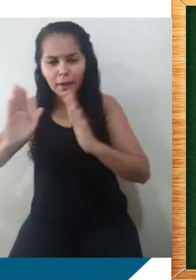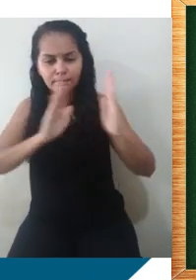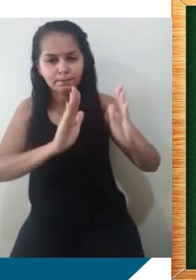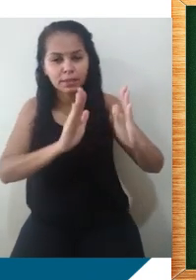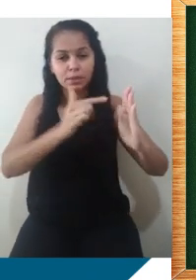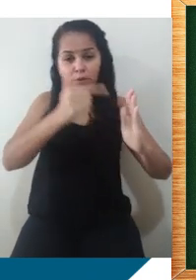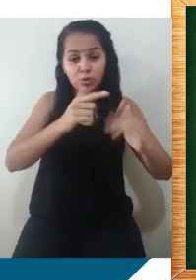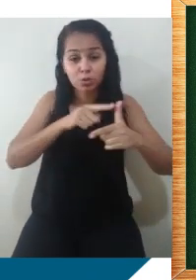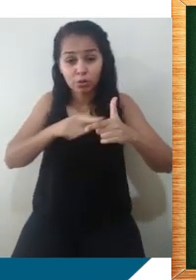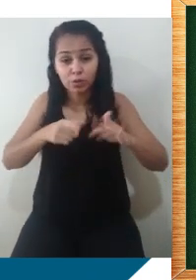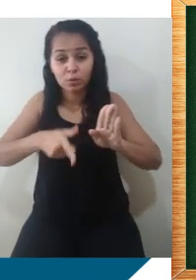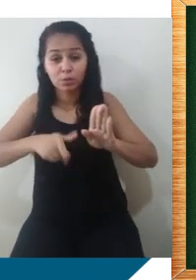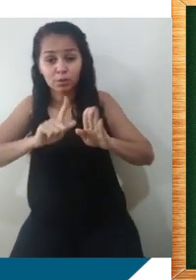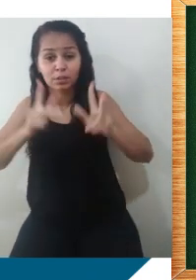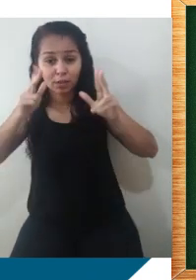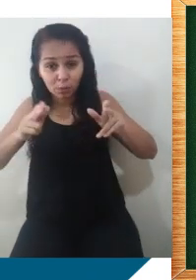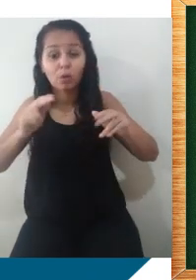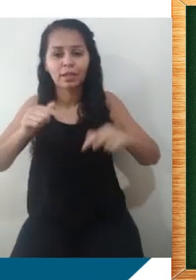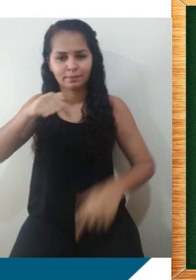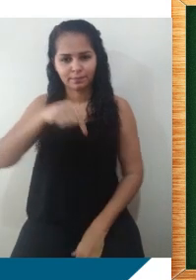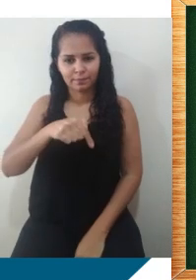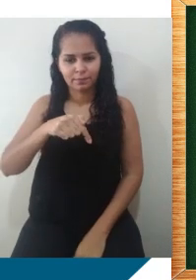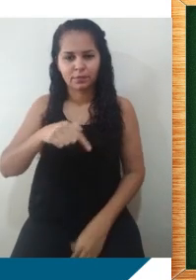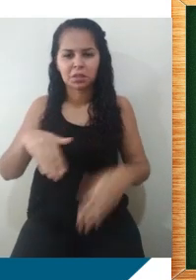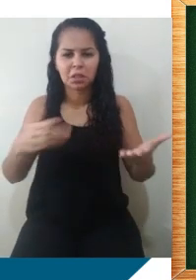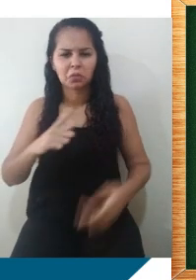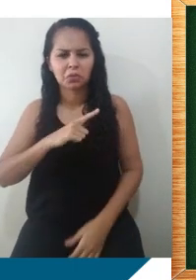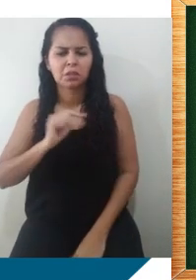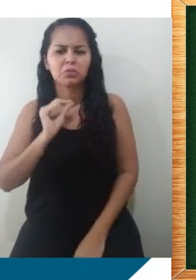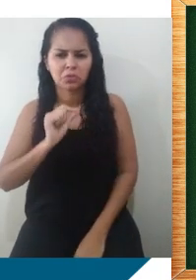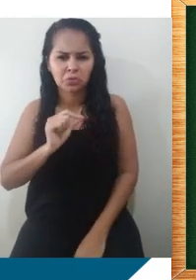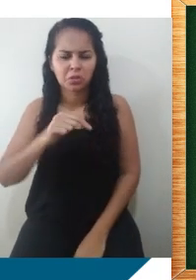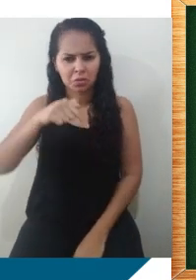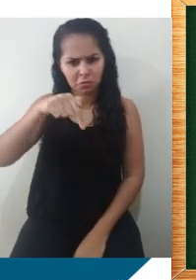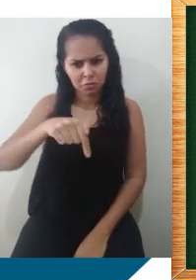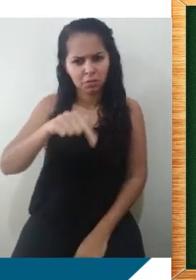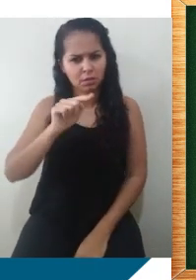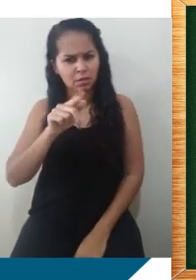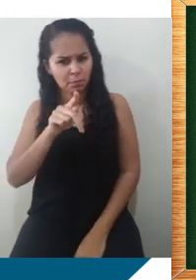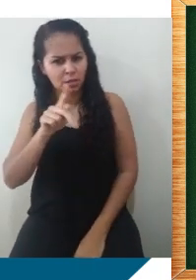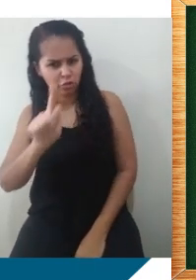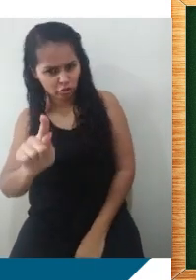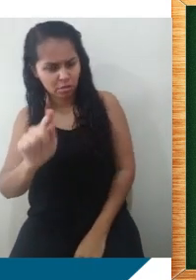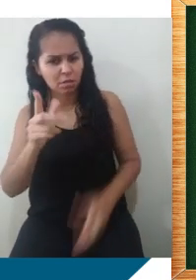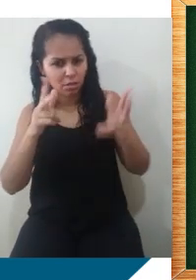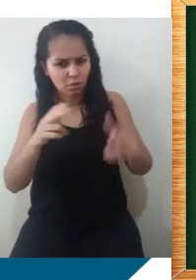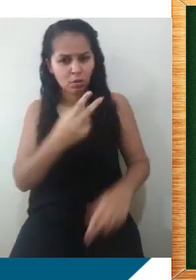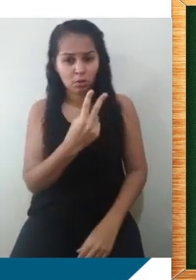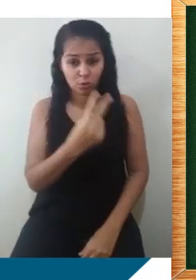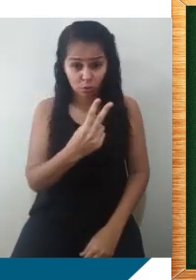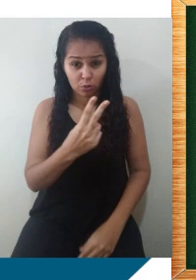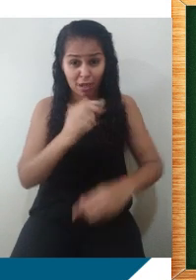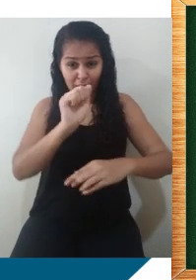desta PG será igual a 2 sobre A1, substituindo A2 igual a menos 6 e A1